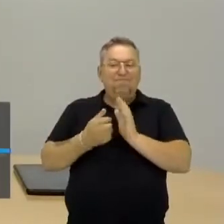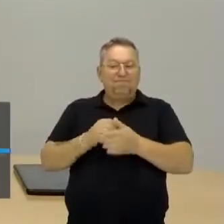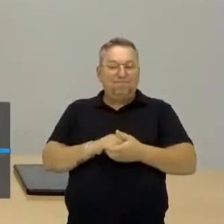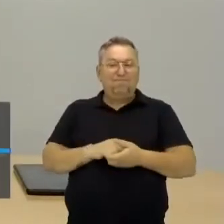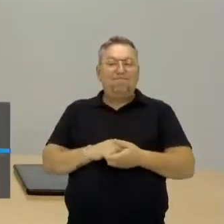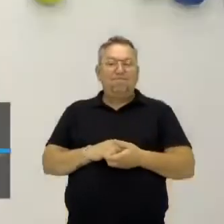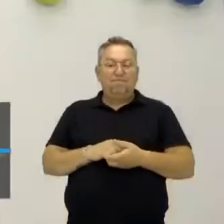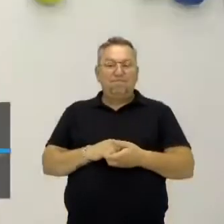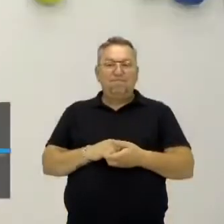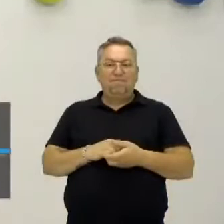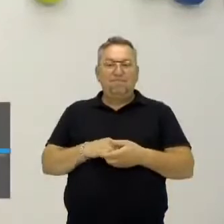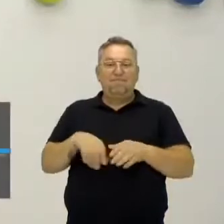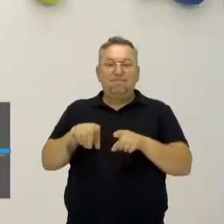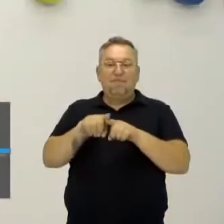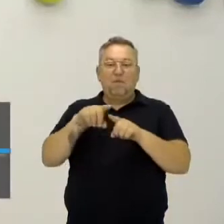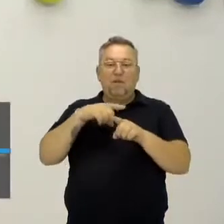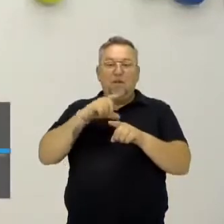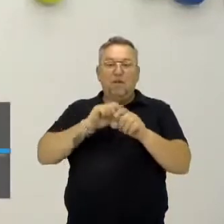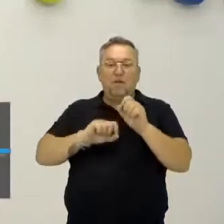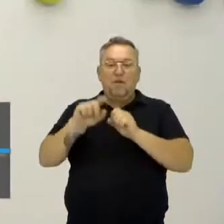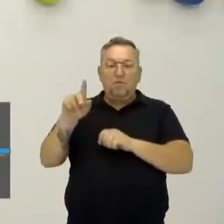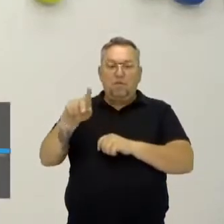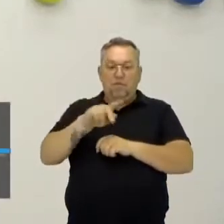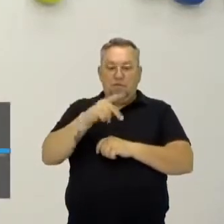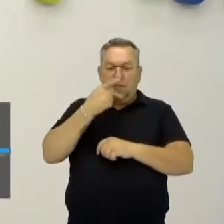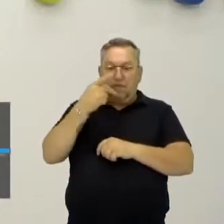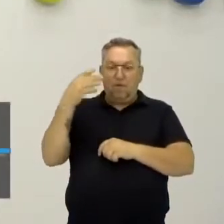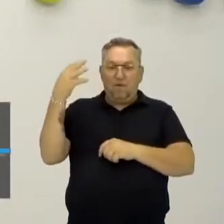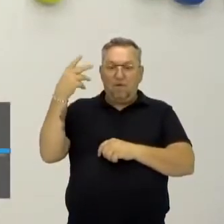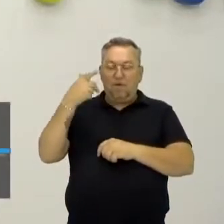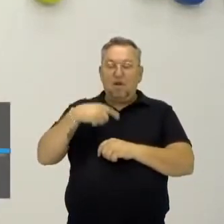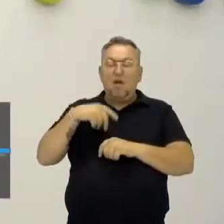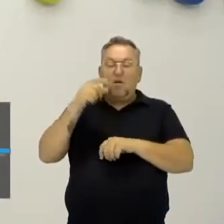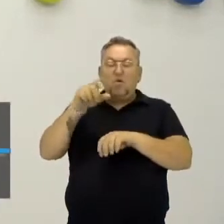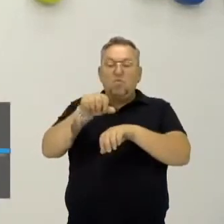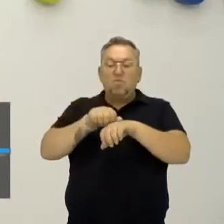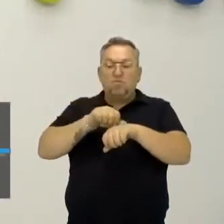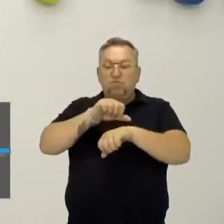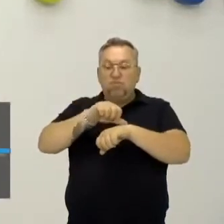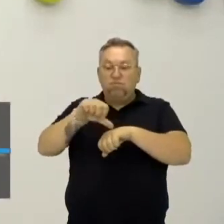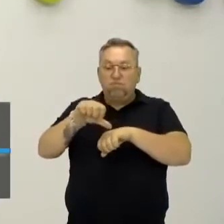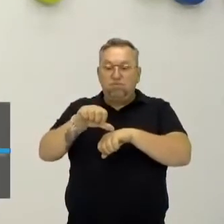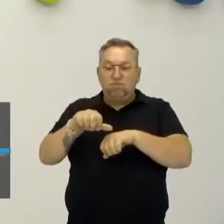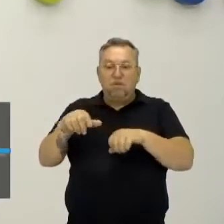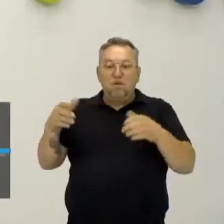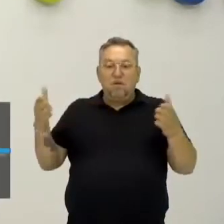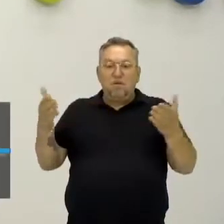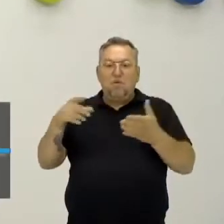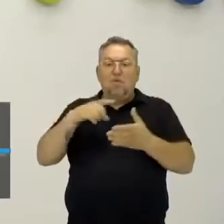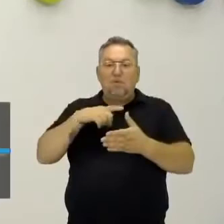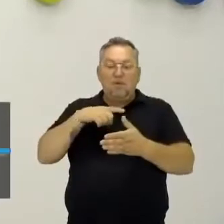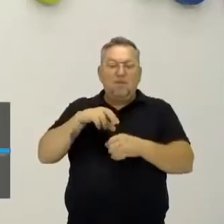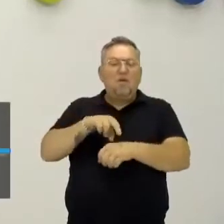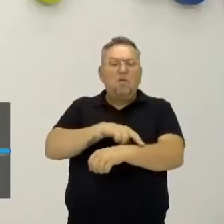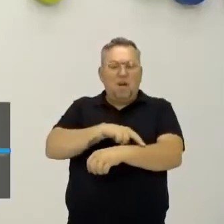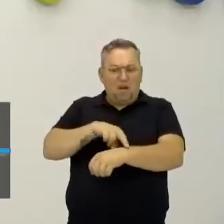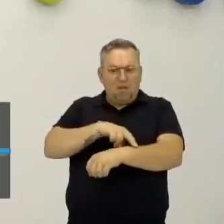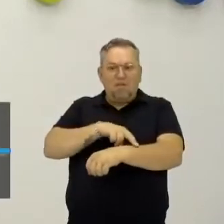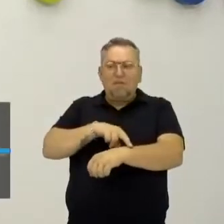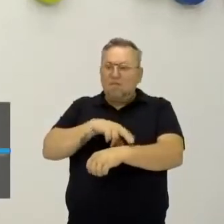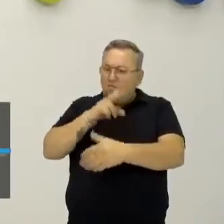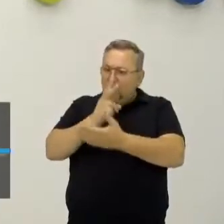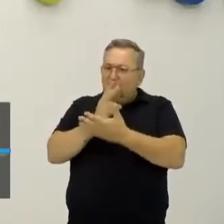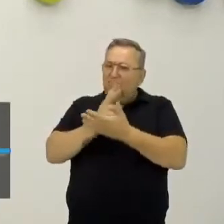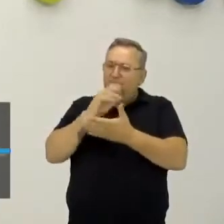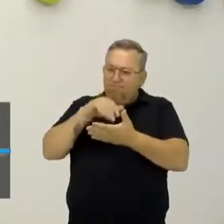verdade. E a gente tem, como o professor falou lindamente, temos cicatrizes, né? Até hoje nós temos o racismo aí, que é uma